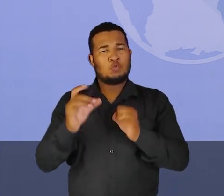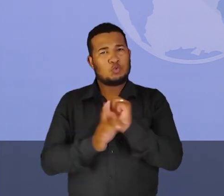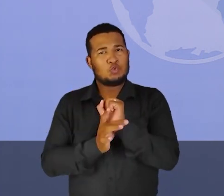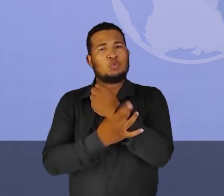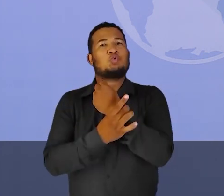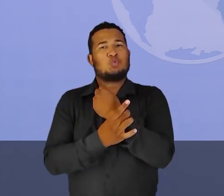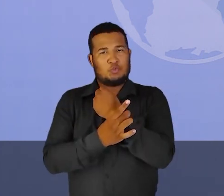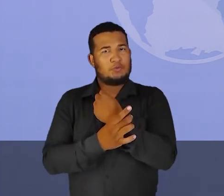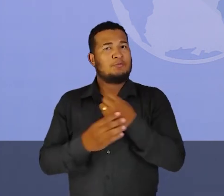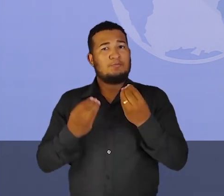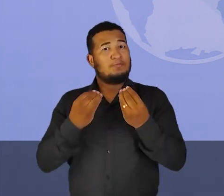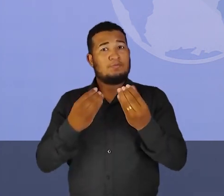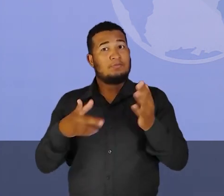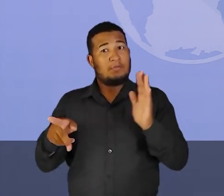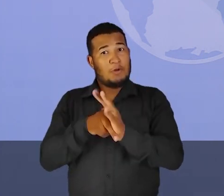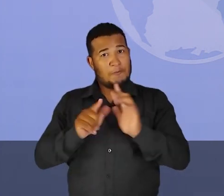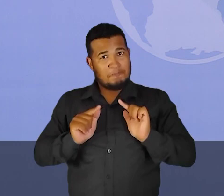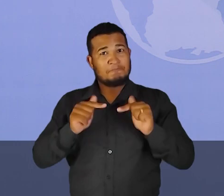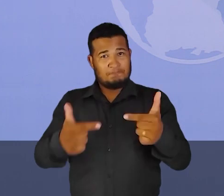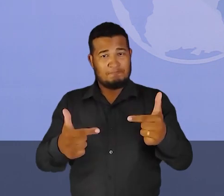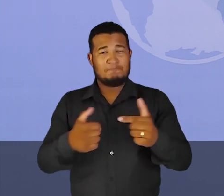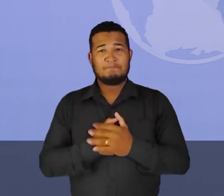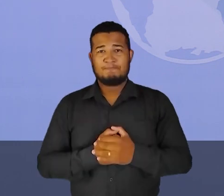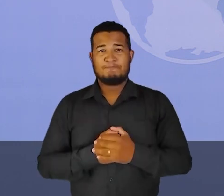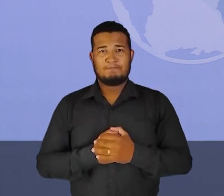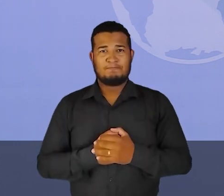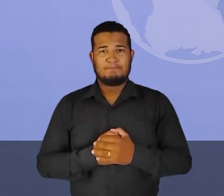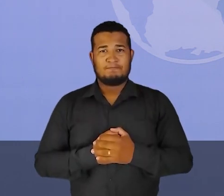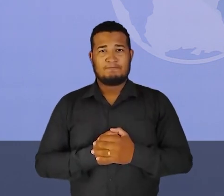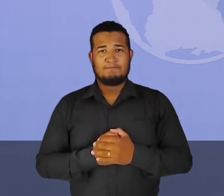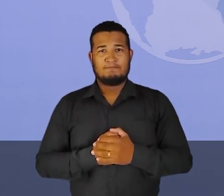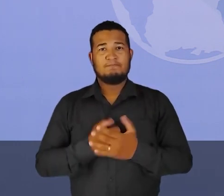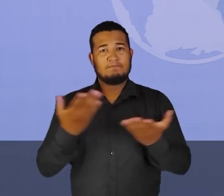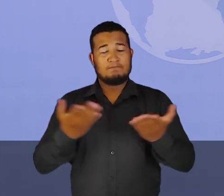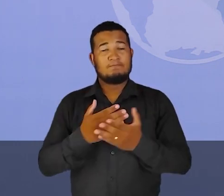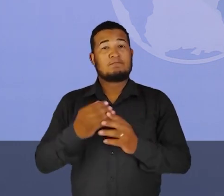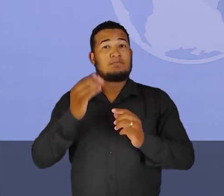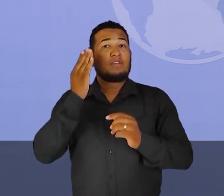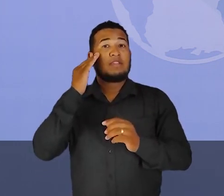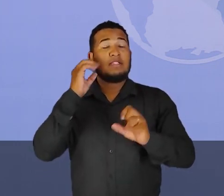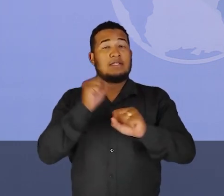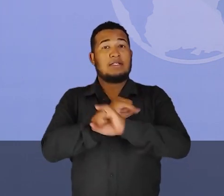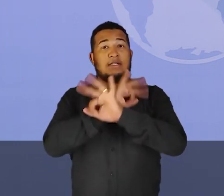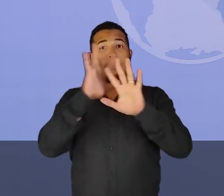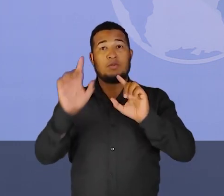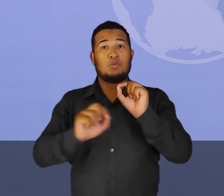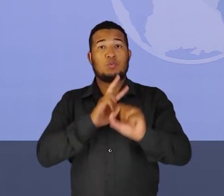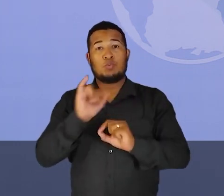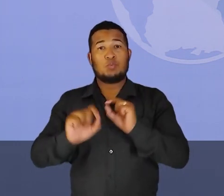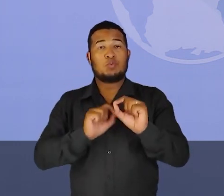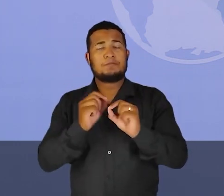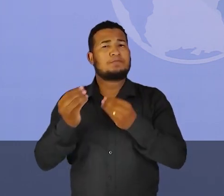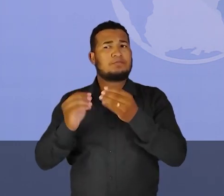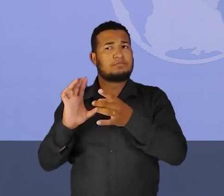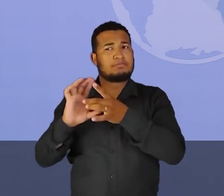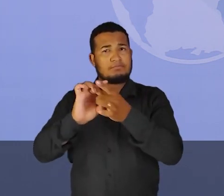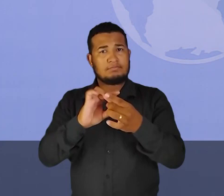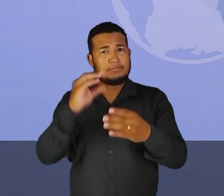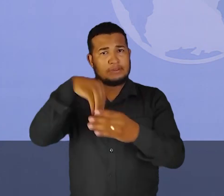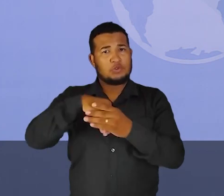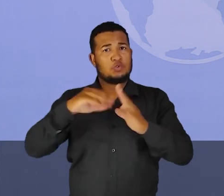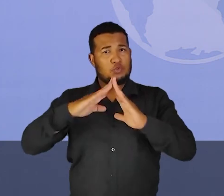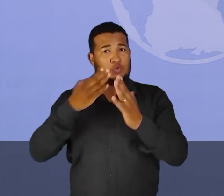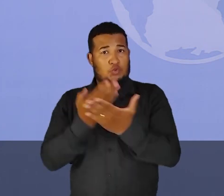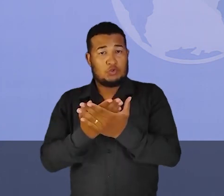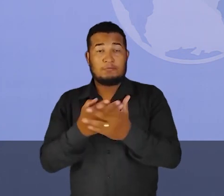segurança para essas práticas. Vamos continuar a aula que você vai compreender agora como que nós vamos contextualizar isso para a nossa escola e para as